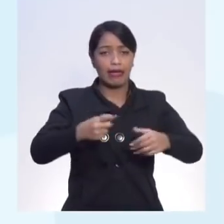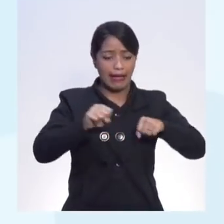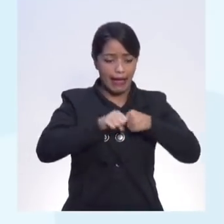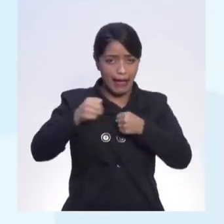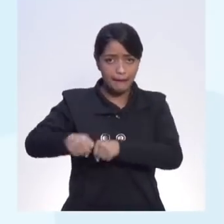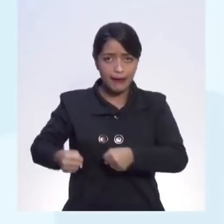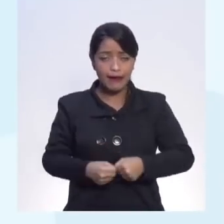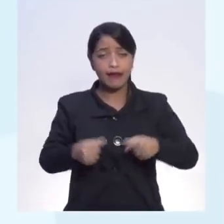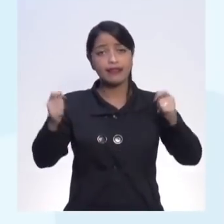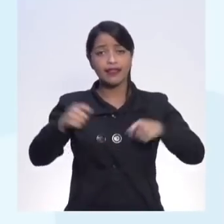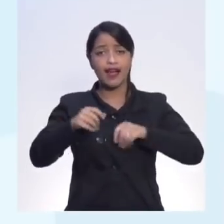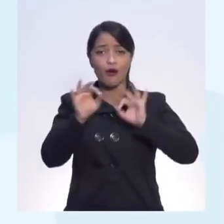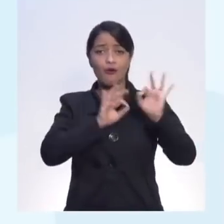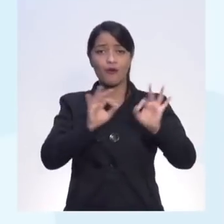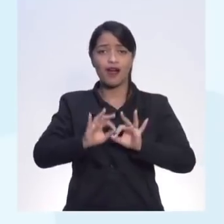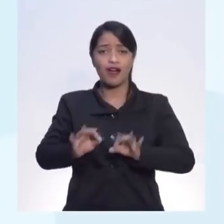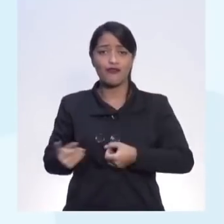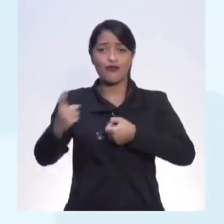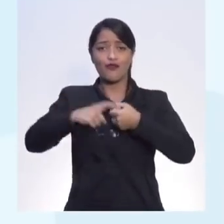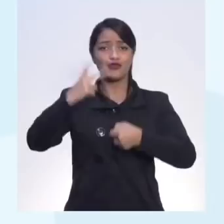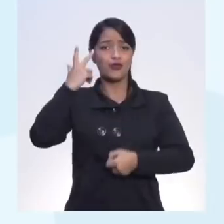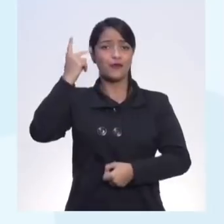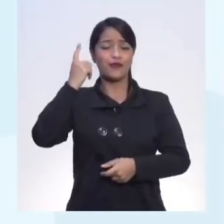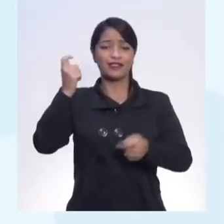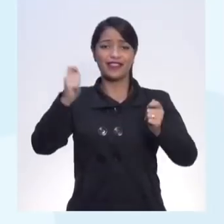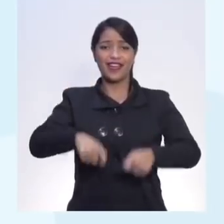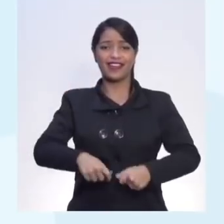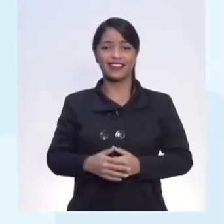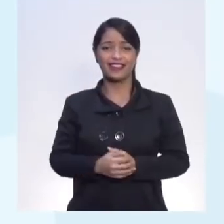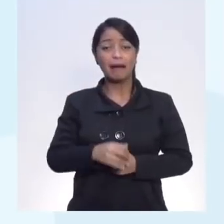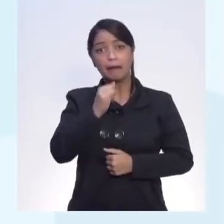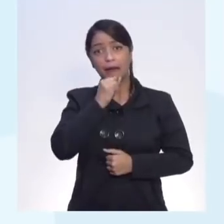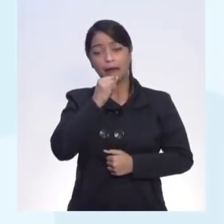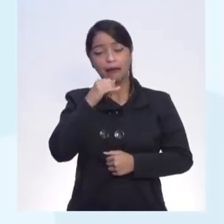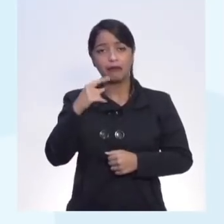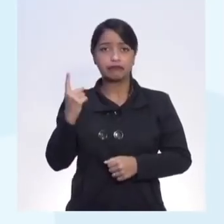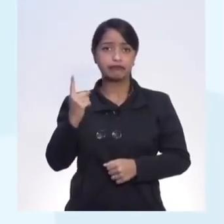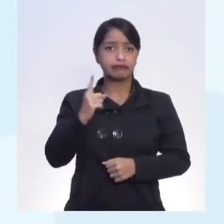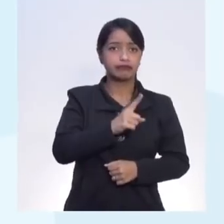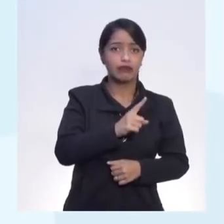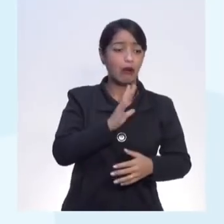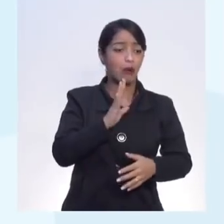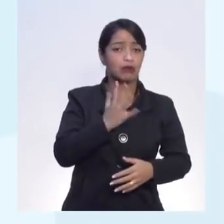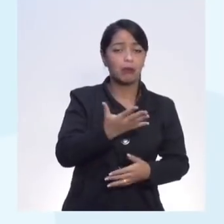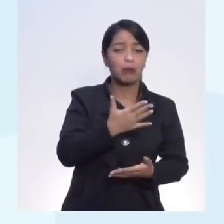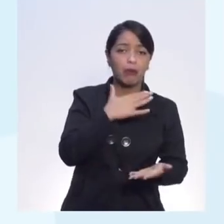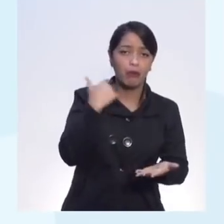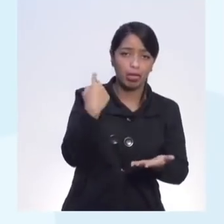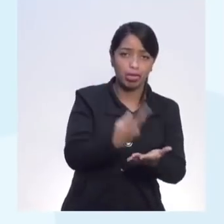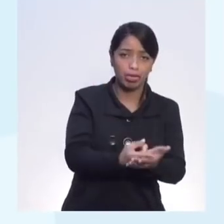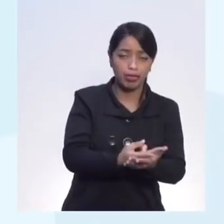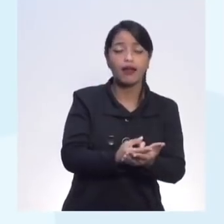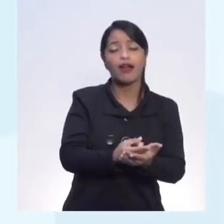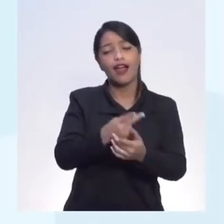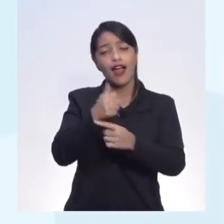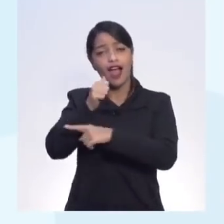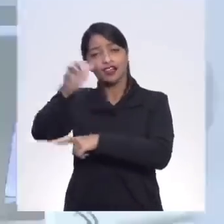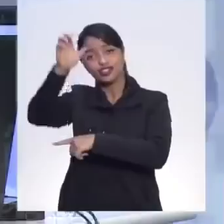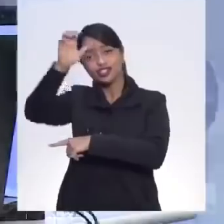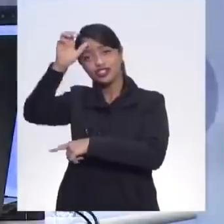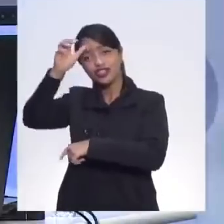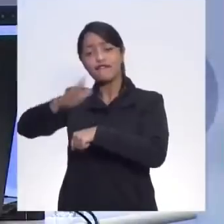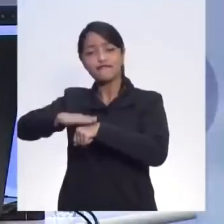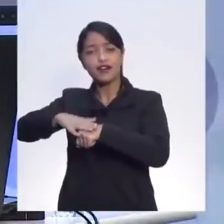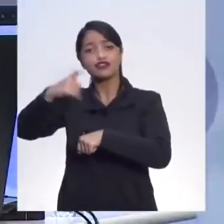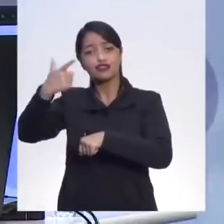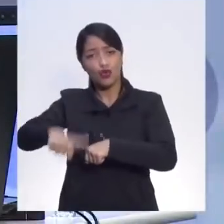isso tá ótimo, né? Isto é, se ele estragasse, machucasse ou até morresse, tia Anastácia faria outro Visconde. Enfim, com